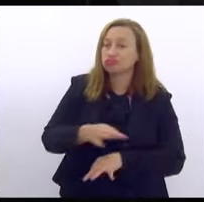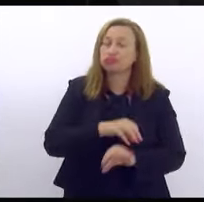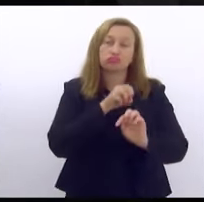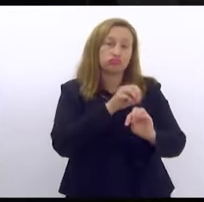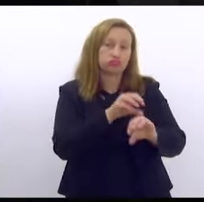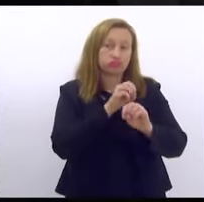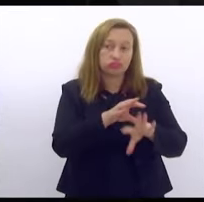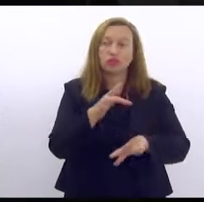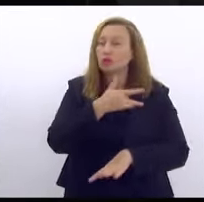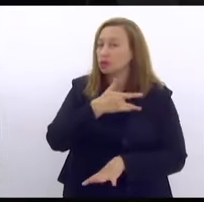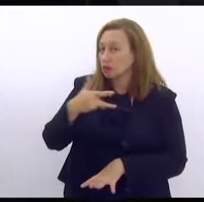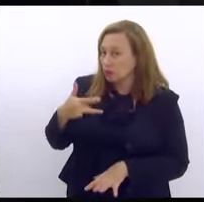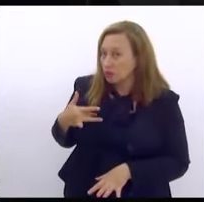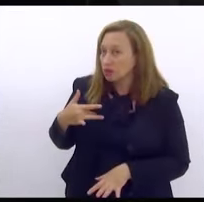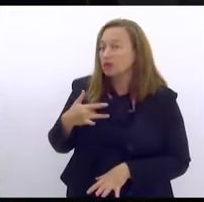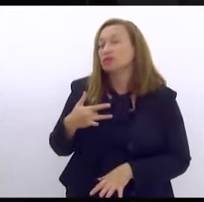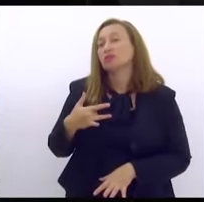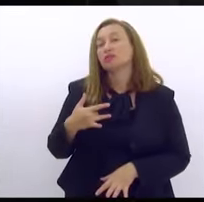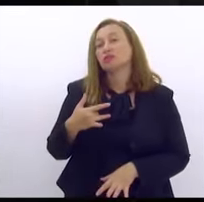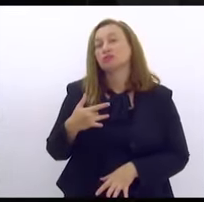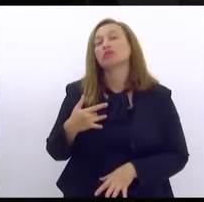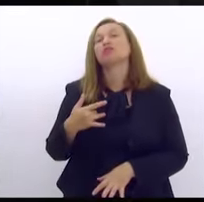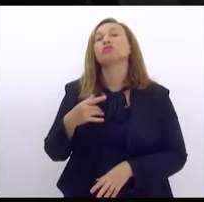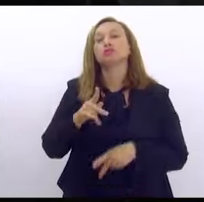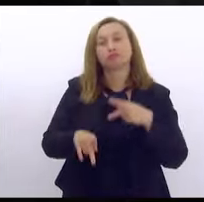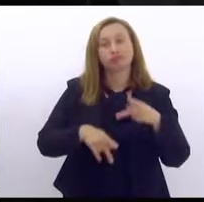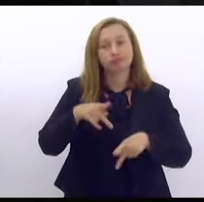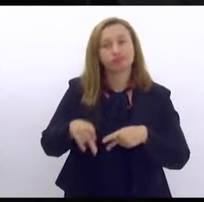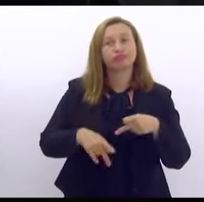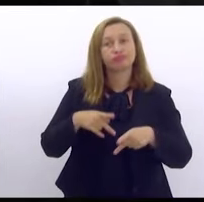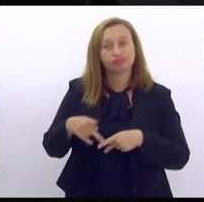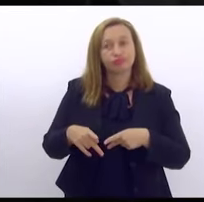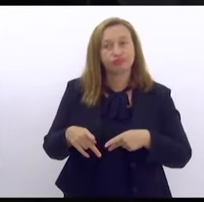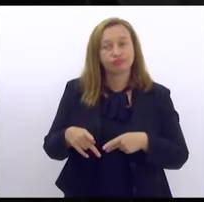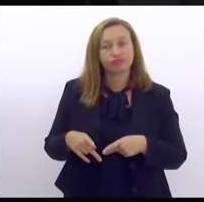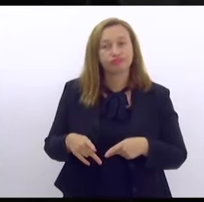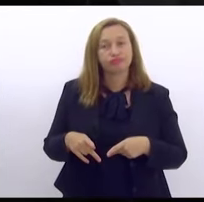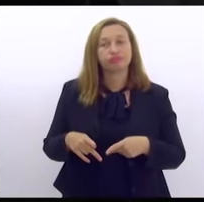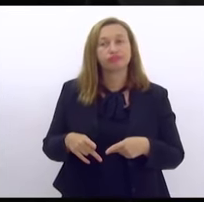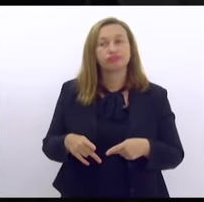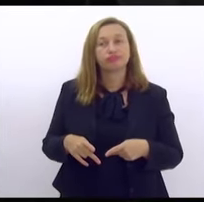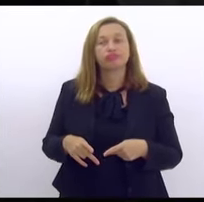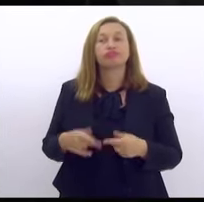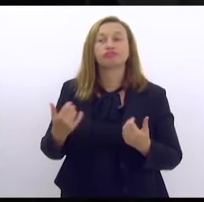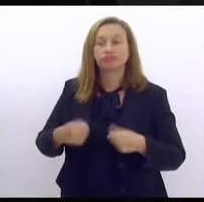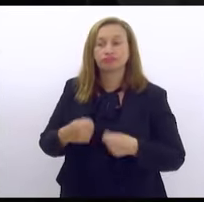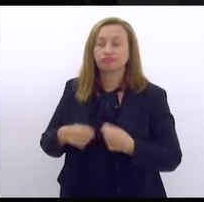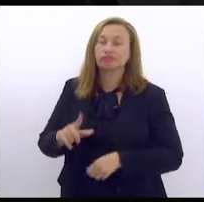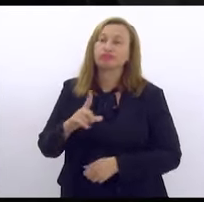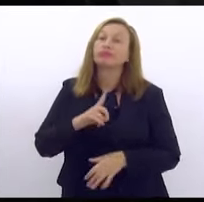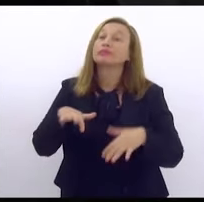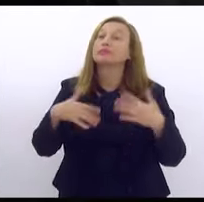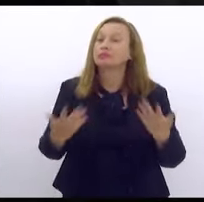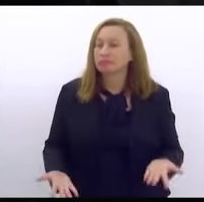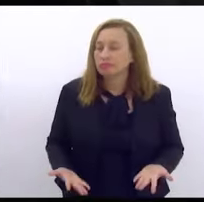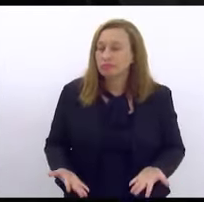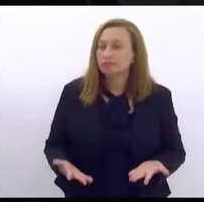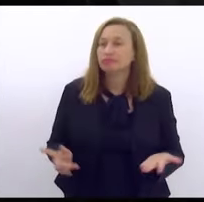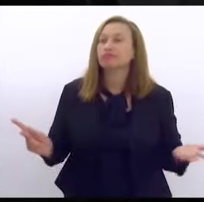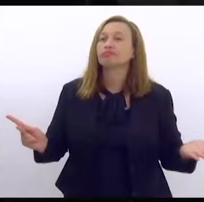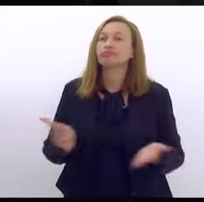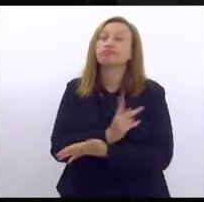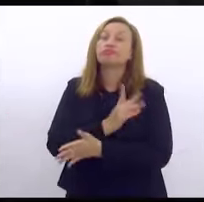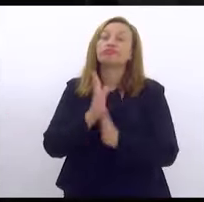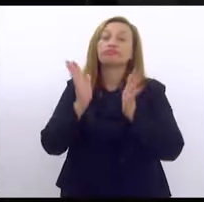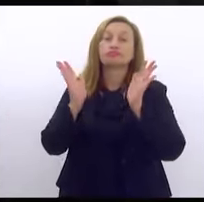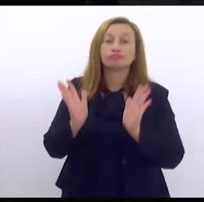educação, saúde, que é algo que a nossa população vem enfrentando com bastante dificuldade. Então, o que aconteceu